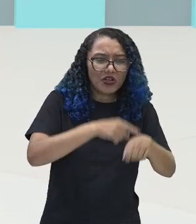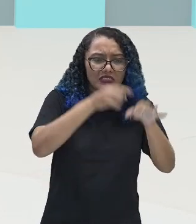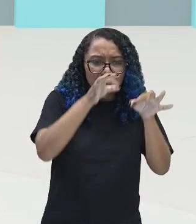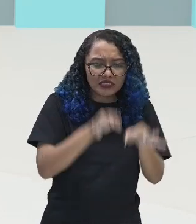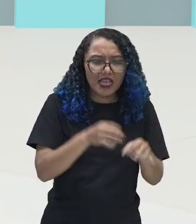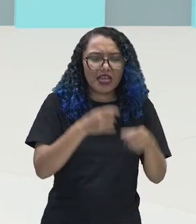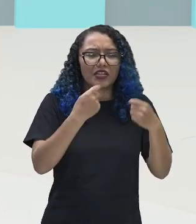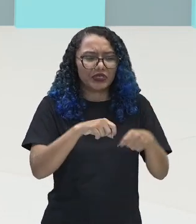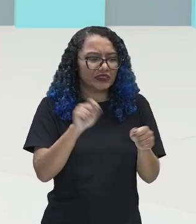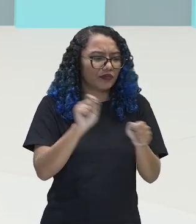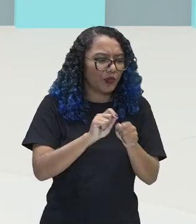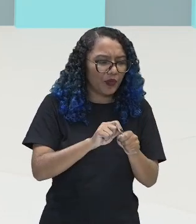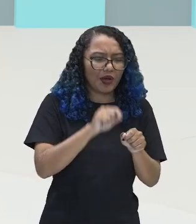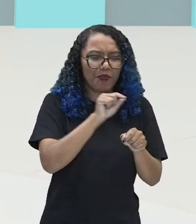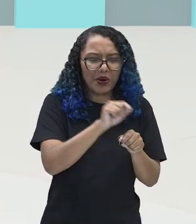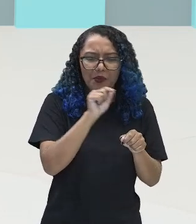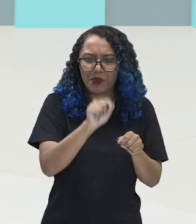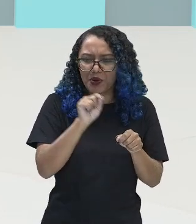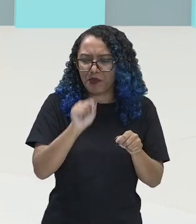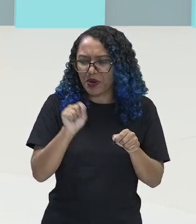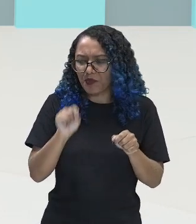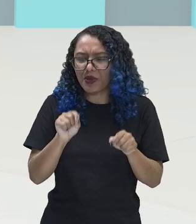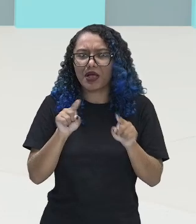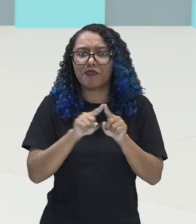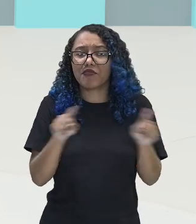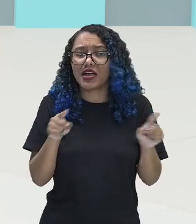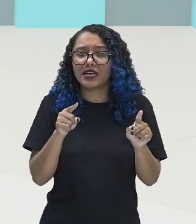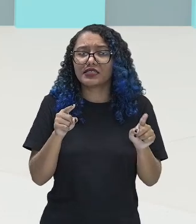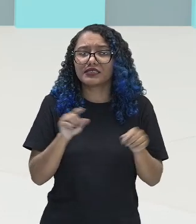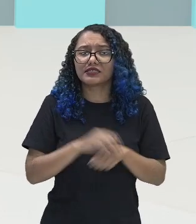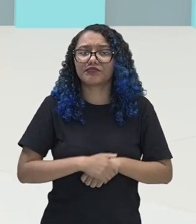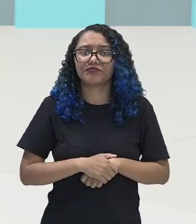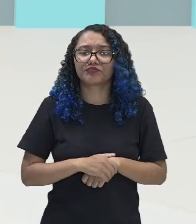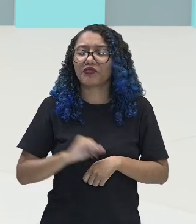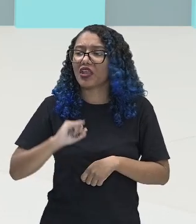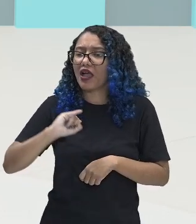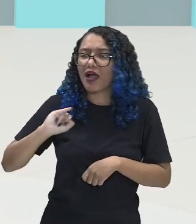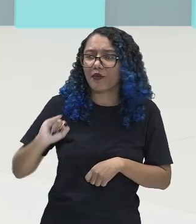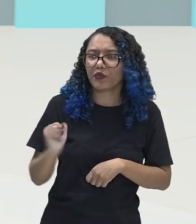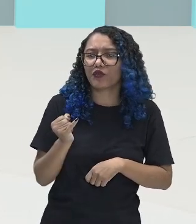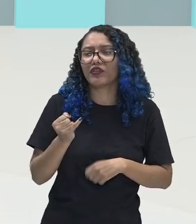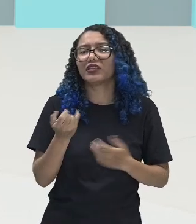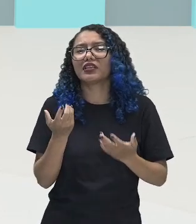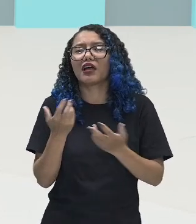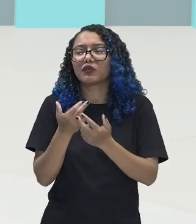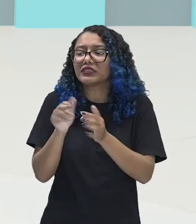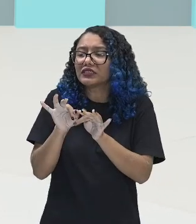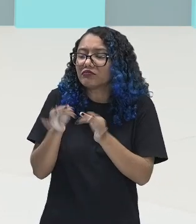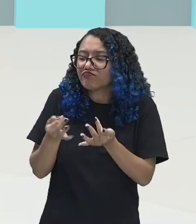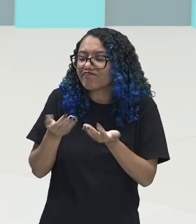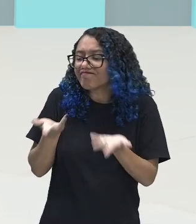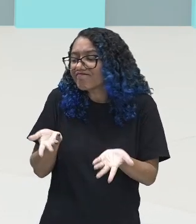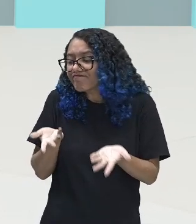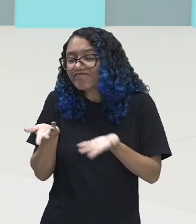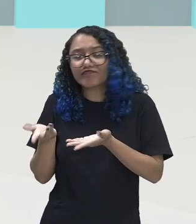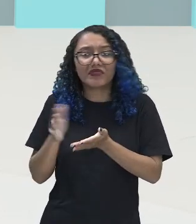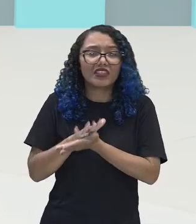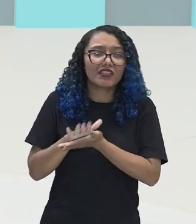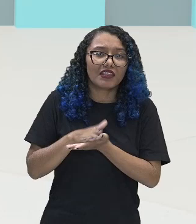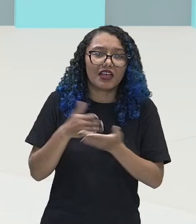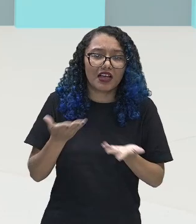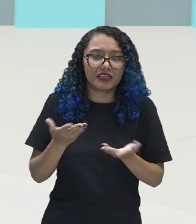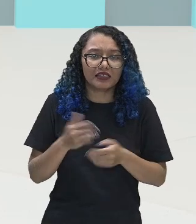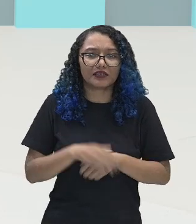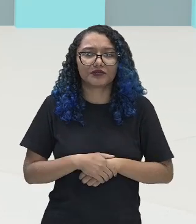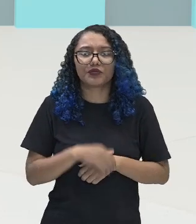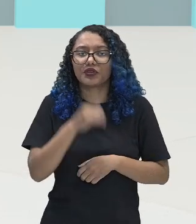eu tenho que me preocupar com tal coisa, mas se esquecem de quê? De aproveitar as coisas simples. Tanto que ele fala, né, por meio das perguntas, será